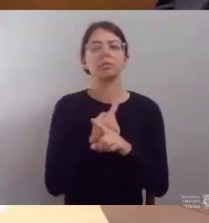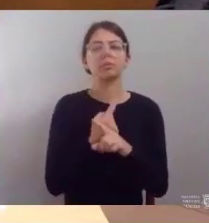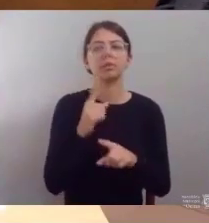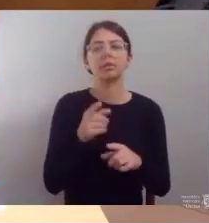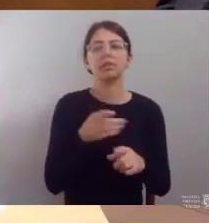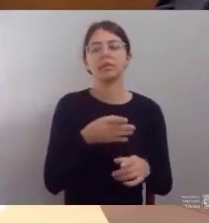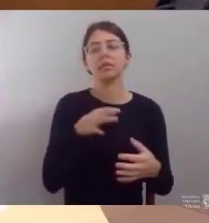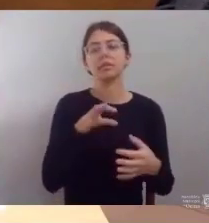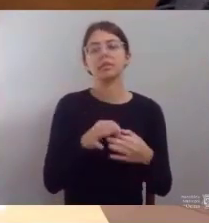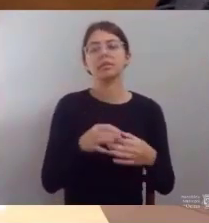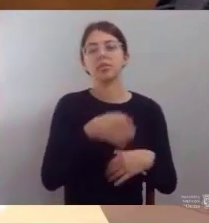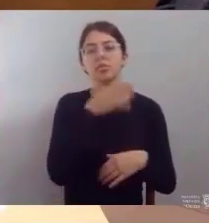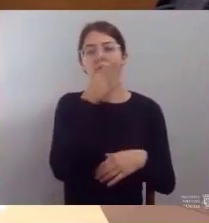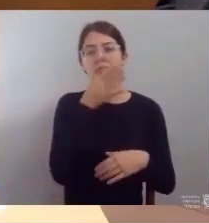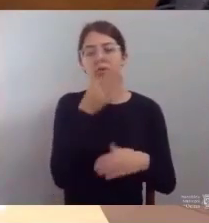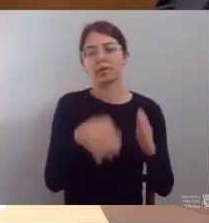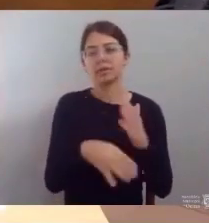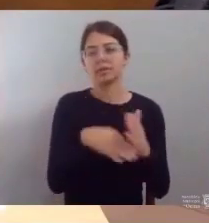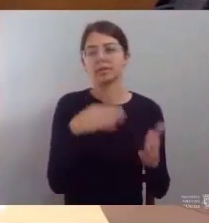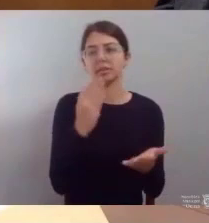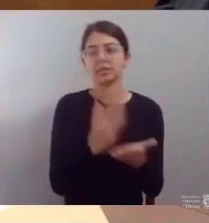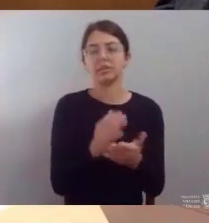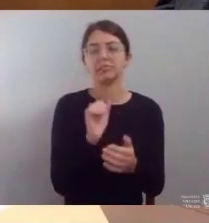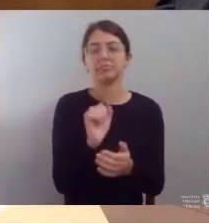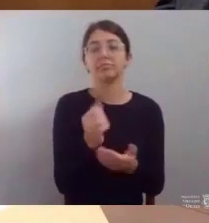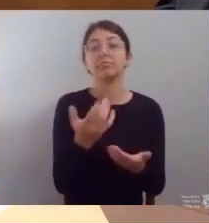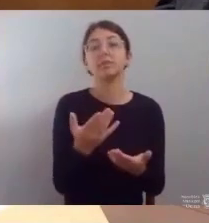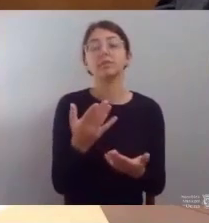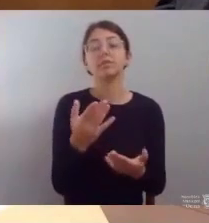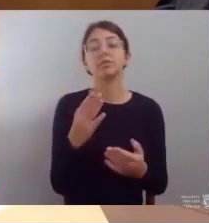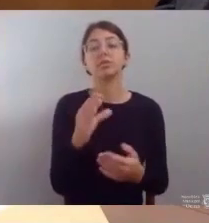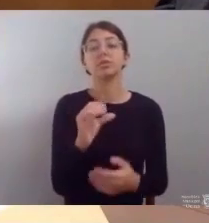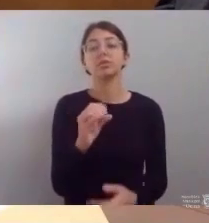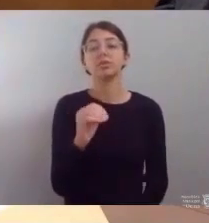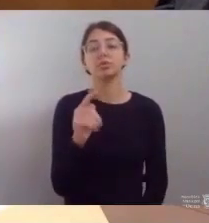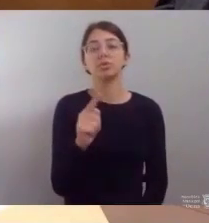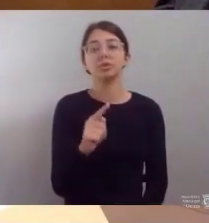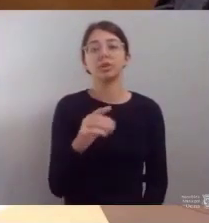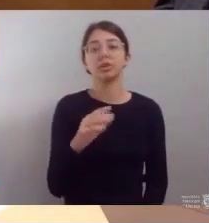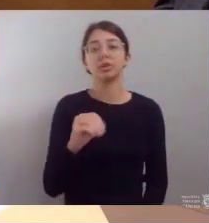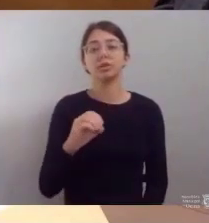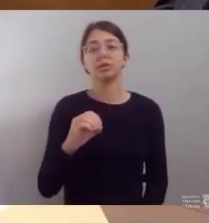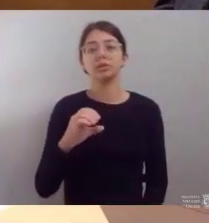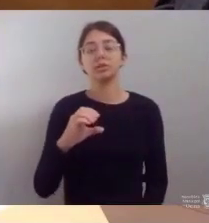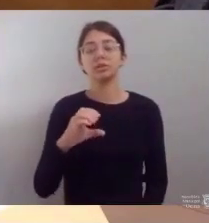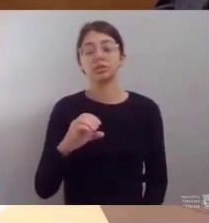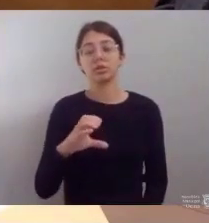Curiosamente, o governo que sucedeu ao engenheiro José Sócrates anulou a empreitada. Portanto,